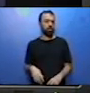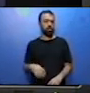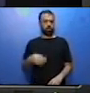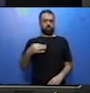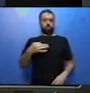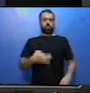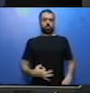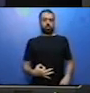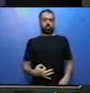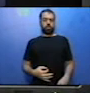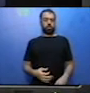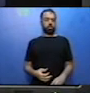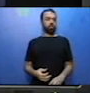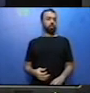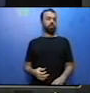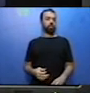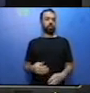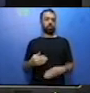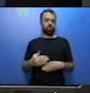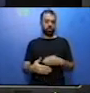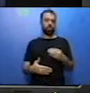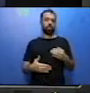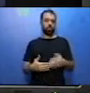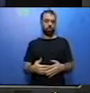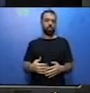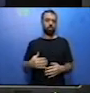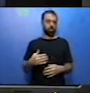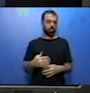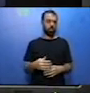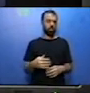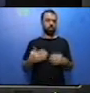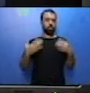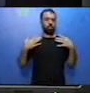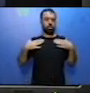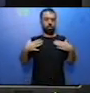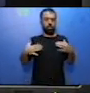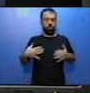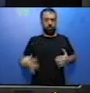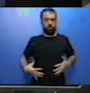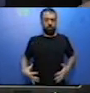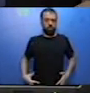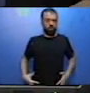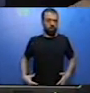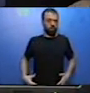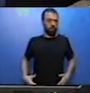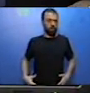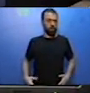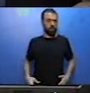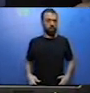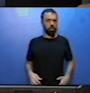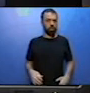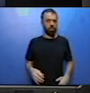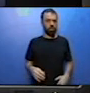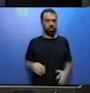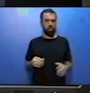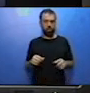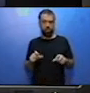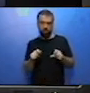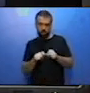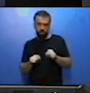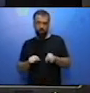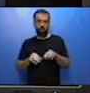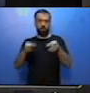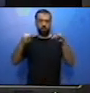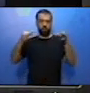boa postura pode ser adquirida com sucesso somente quando todo o mecanismo do corpo está sob um controle